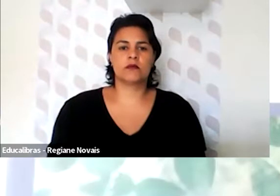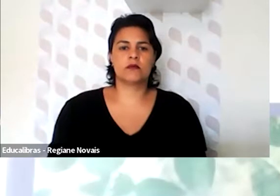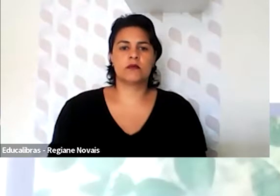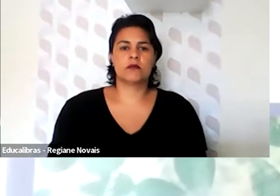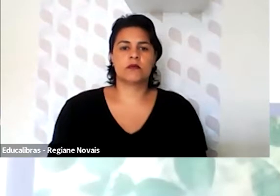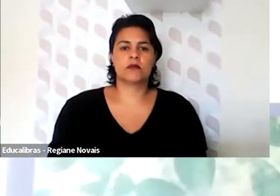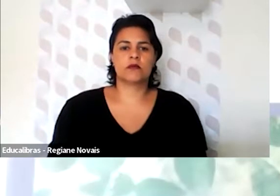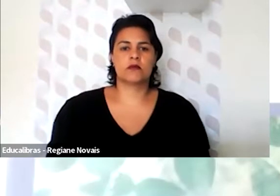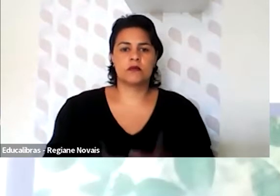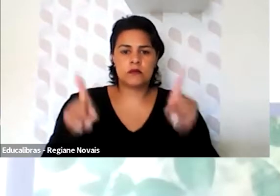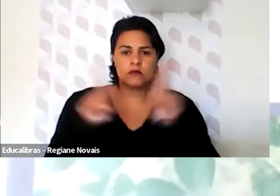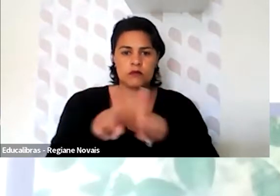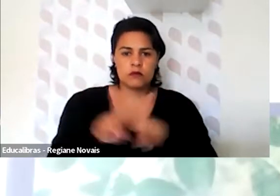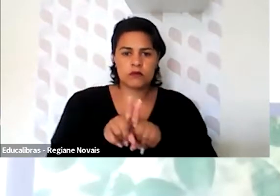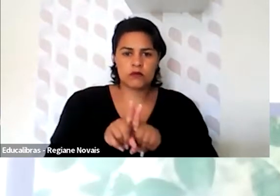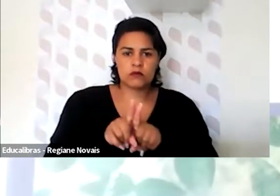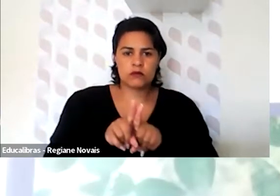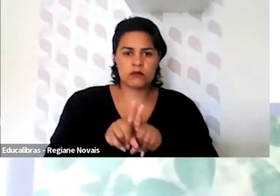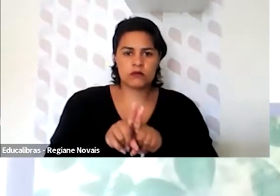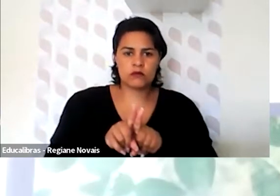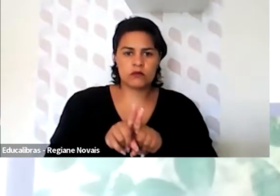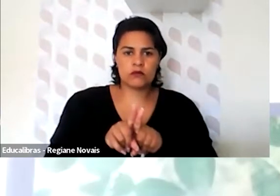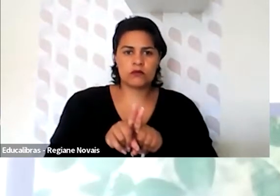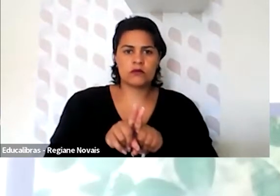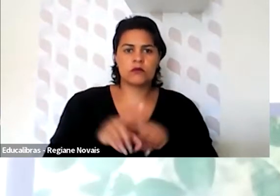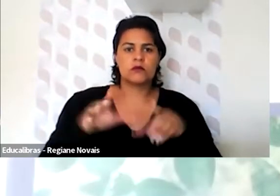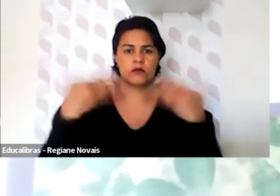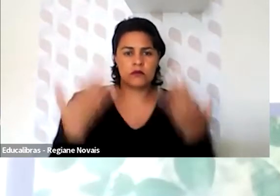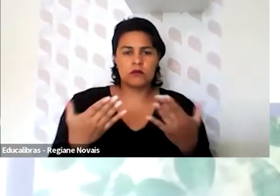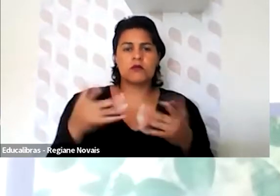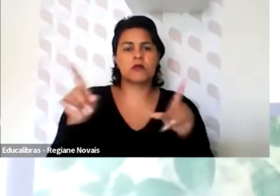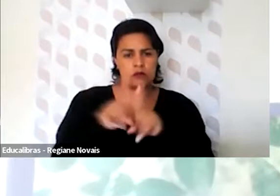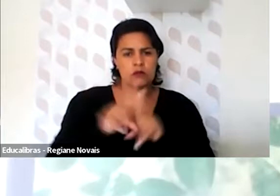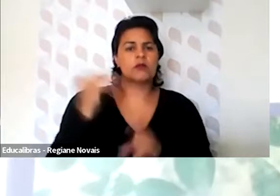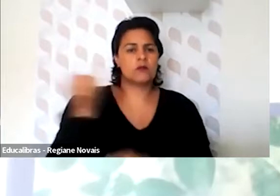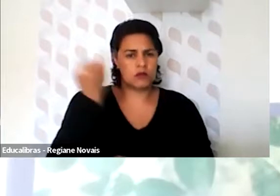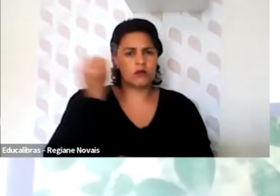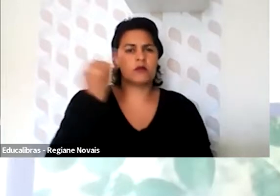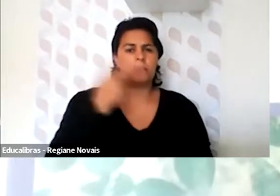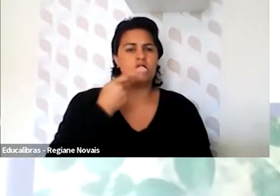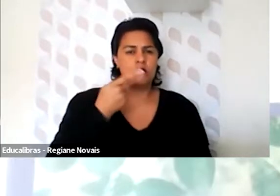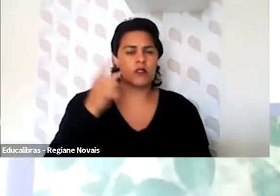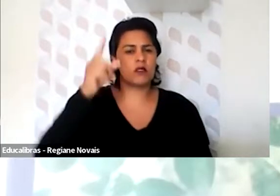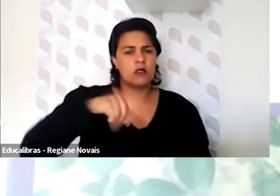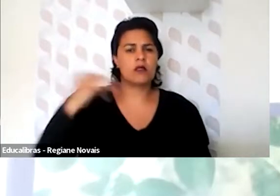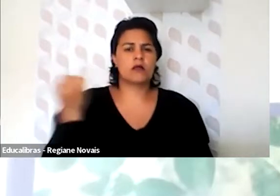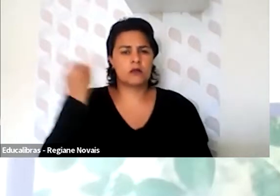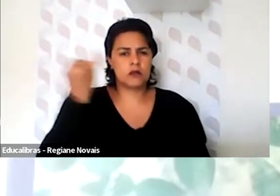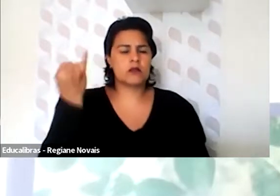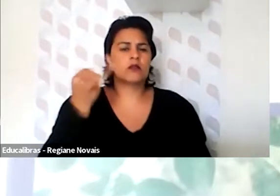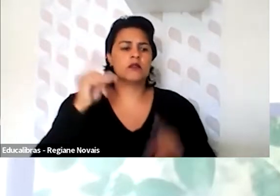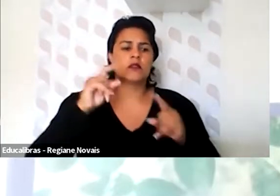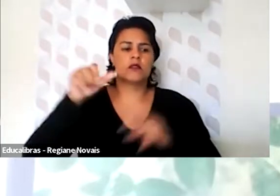E é muito importante, né, estar aqui falando também da importância, né, da